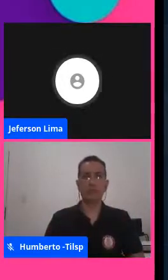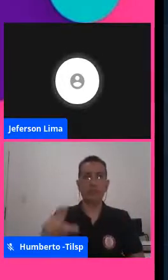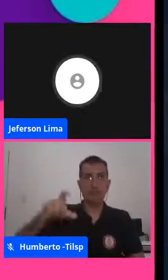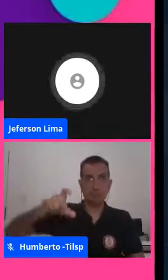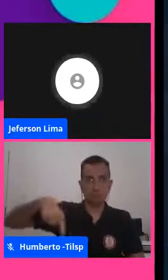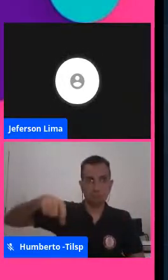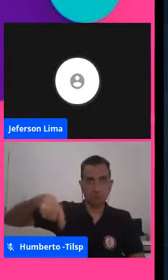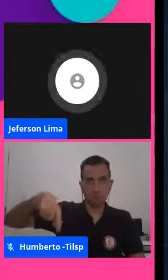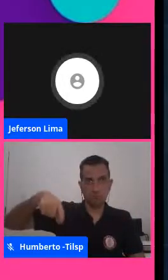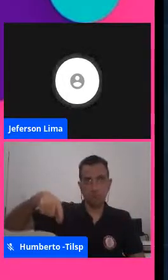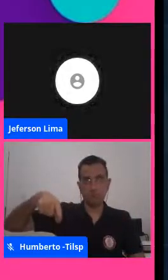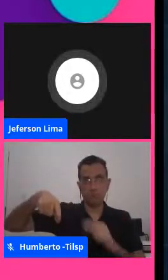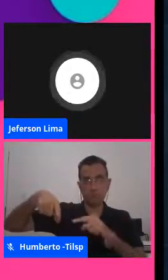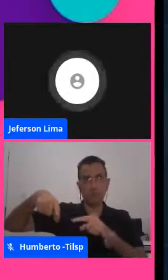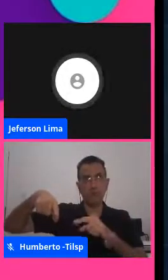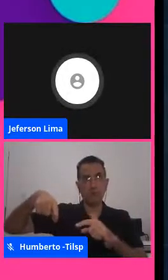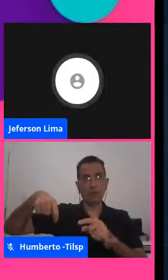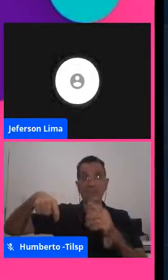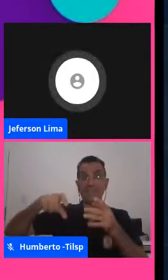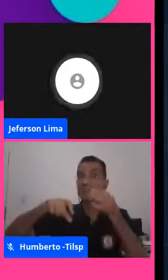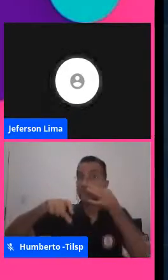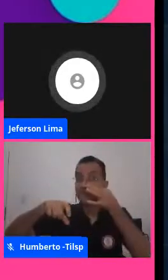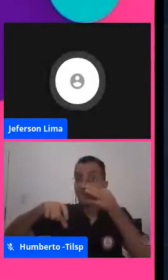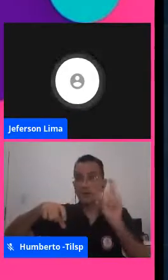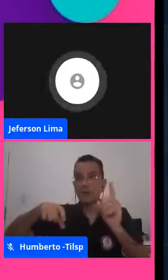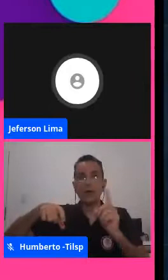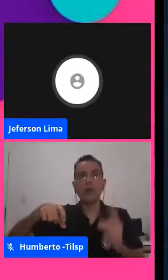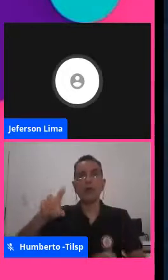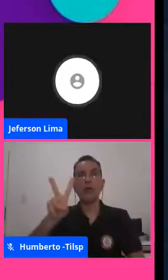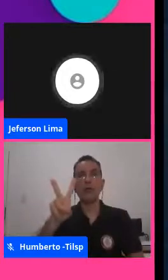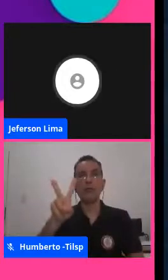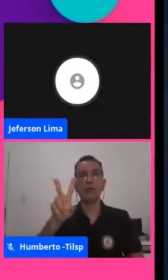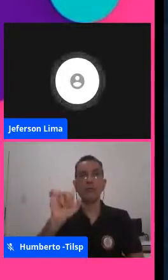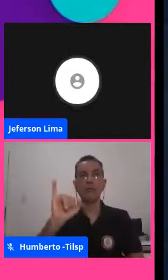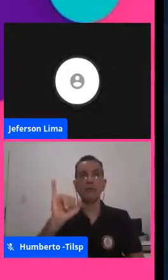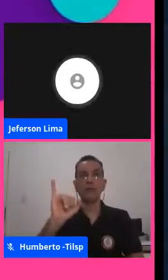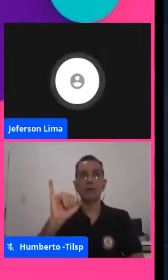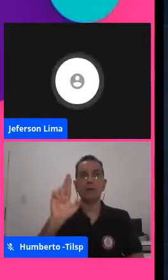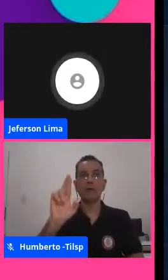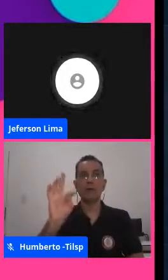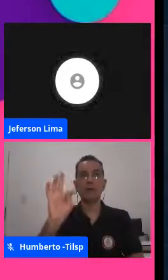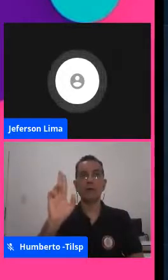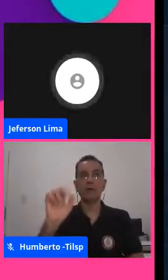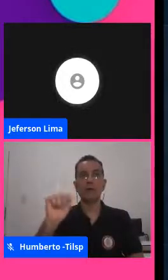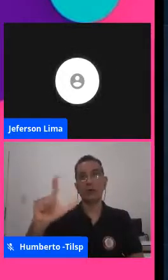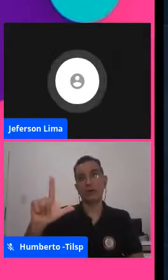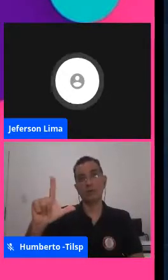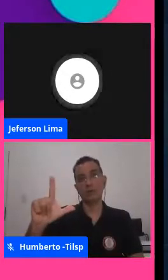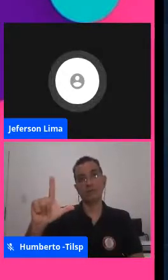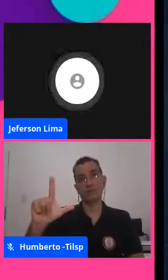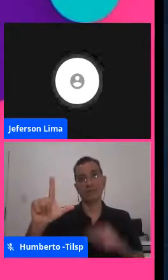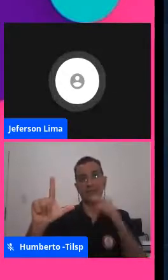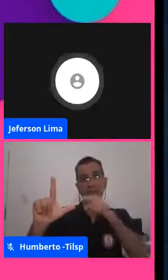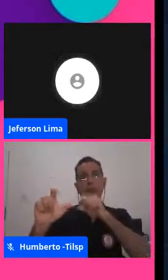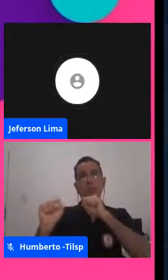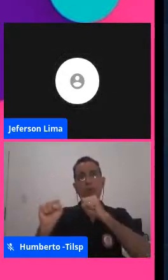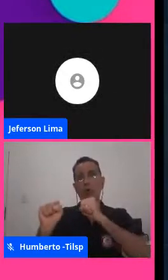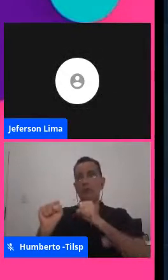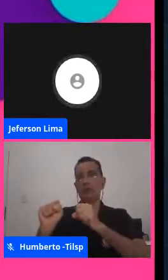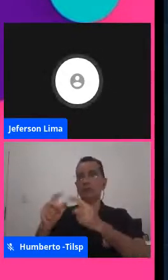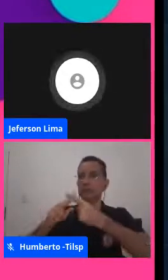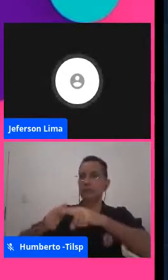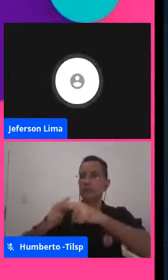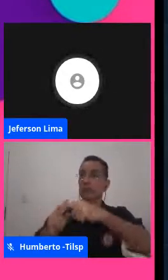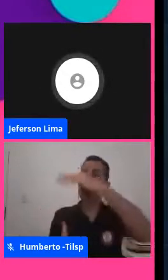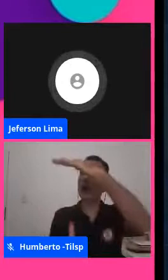gerar um cartão de crédito virtual e alguns cartões de crédito virtuais, eles deixam você especificar um limite de crédito e uma quantidade de transações.